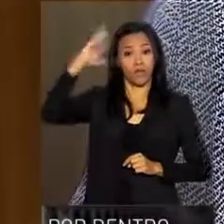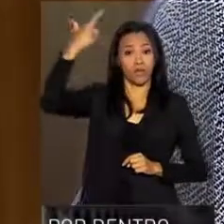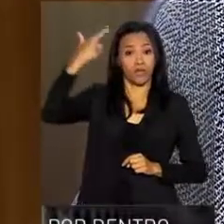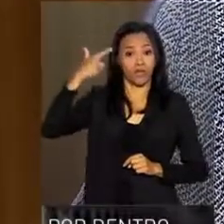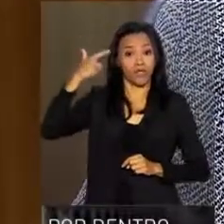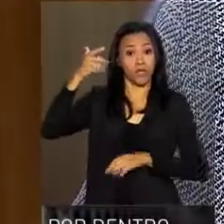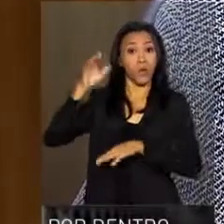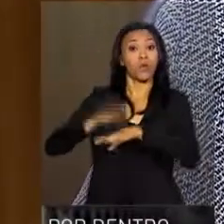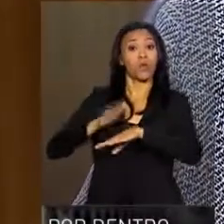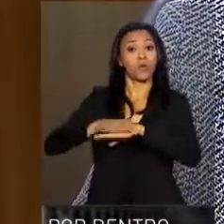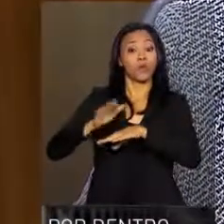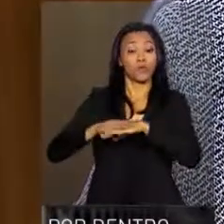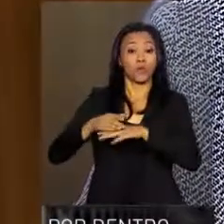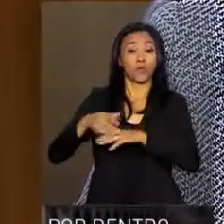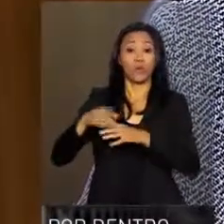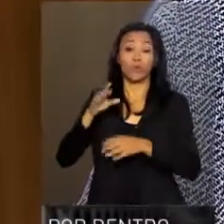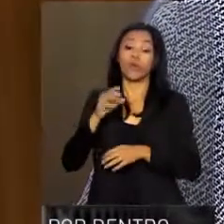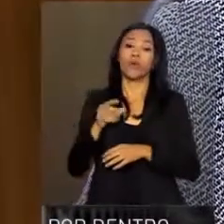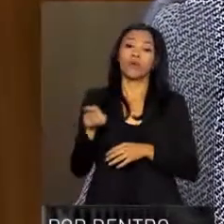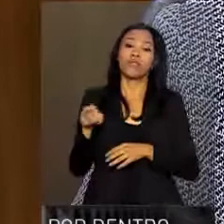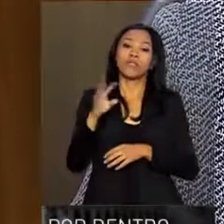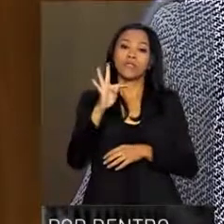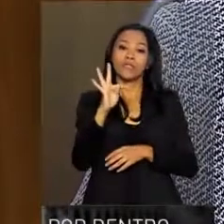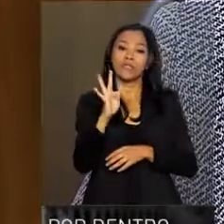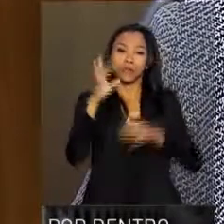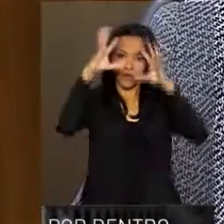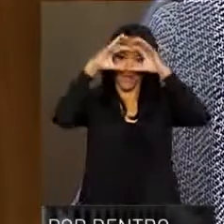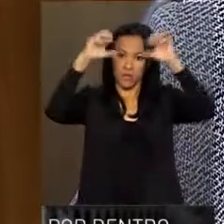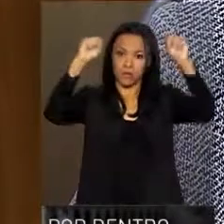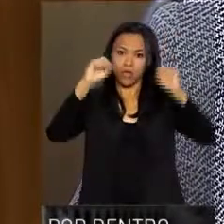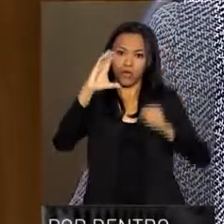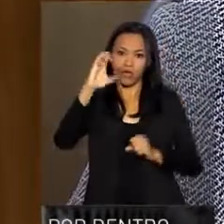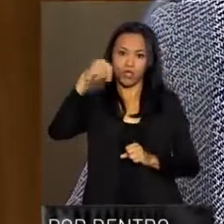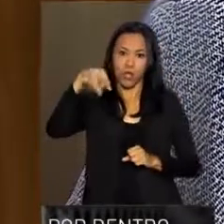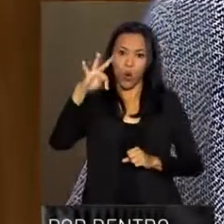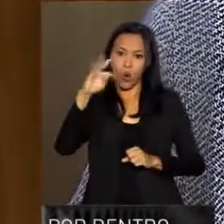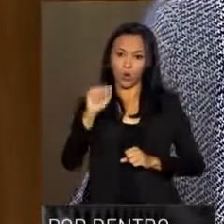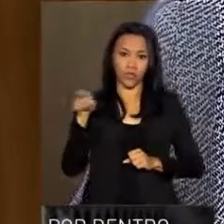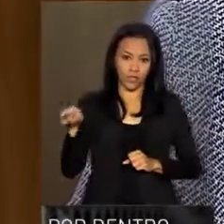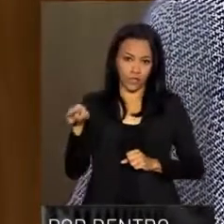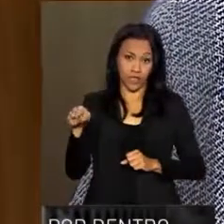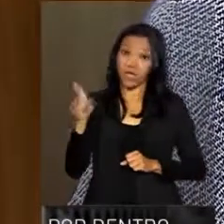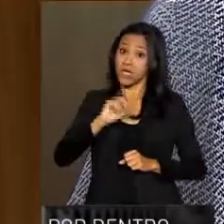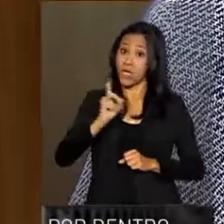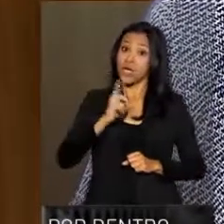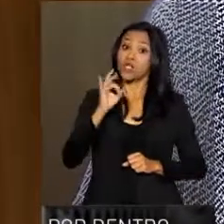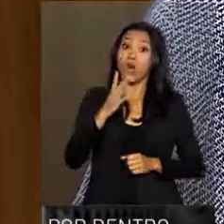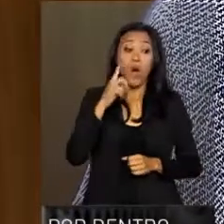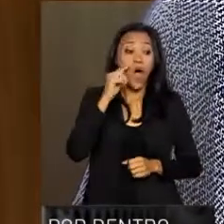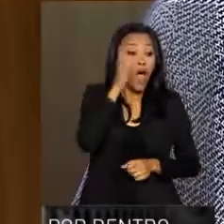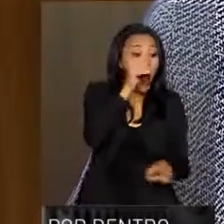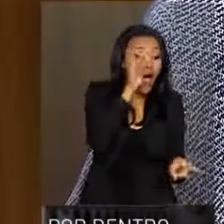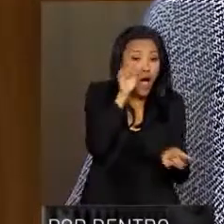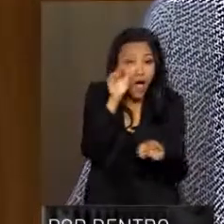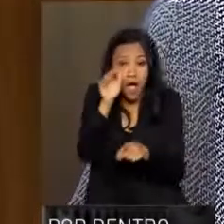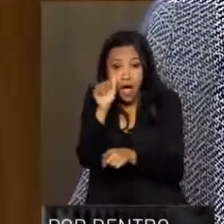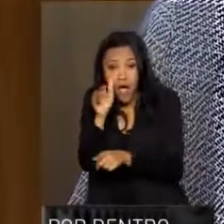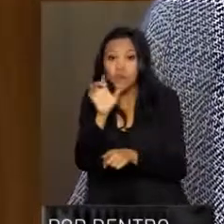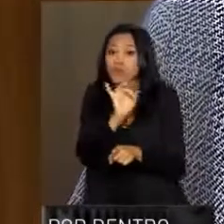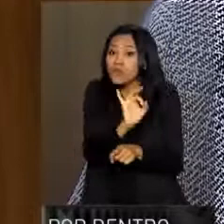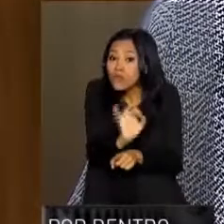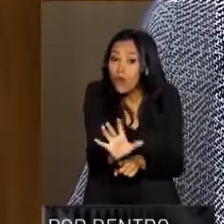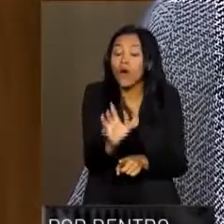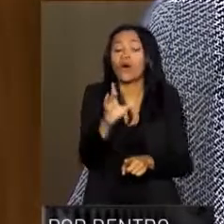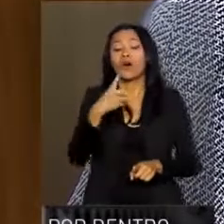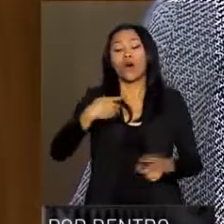não podemos fazer investimento nas delegacias nós temos que fazer o acompanhamento até então vinha sendo feito inclusive nós estamos